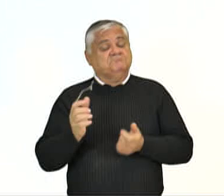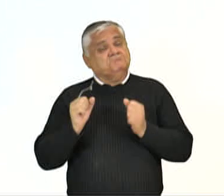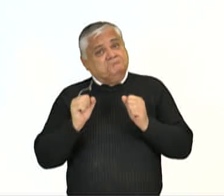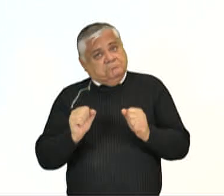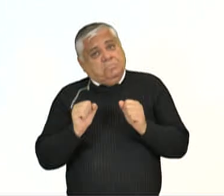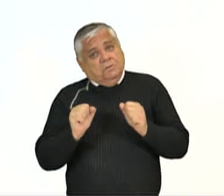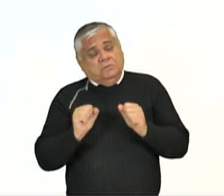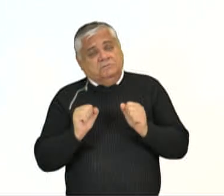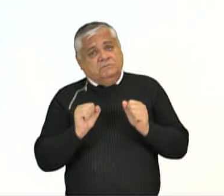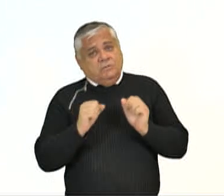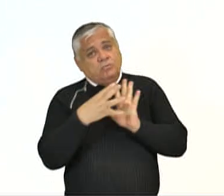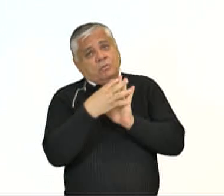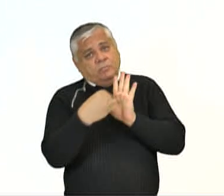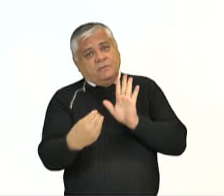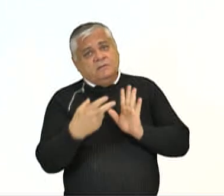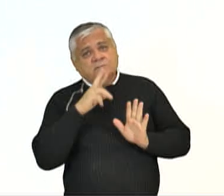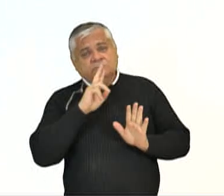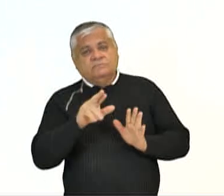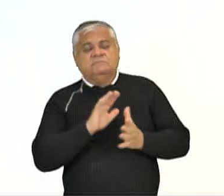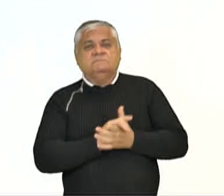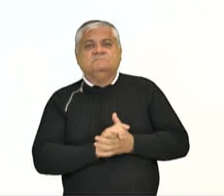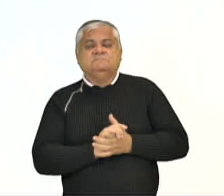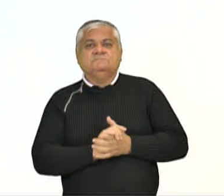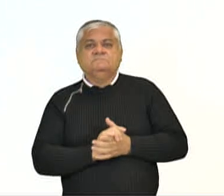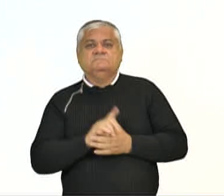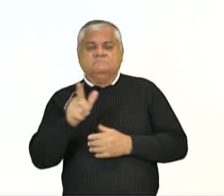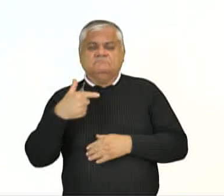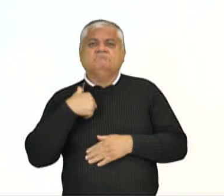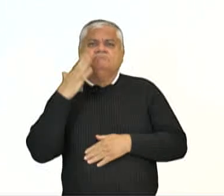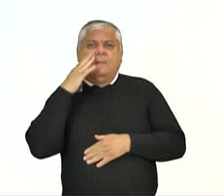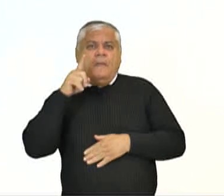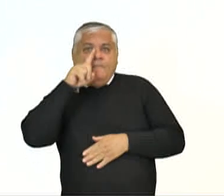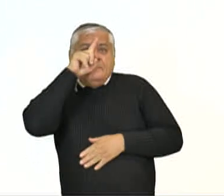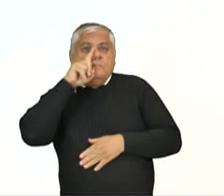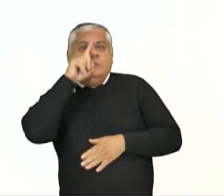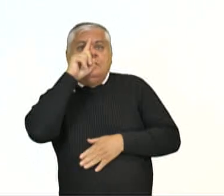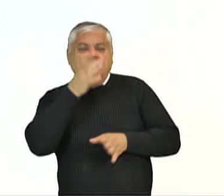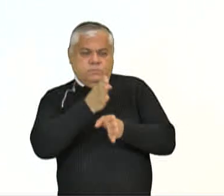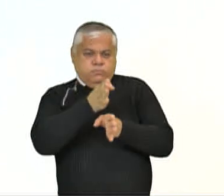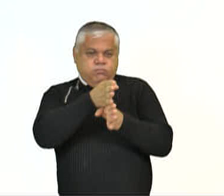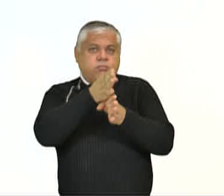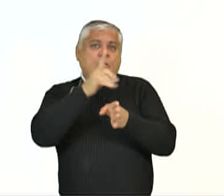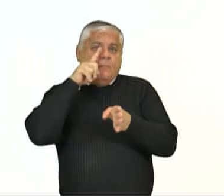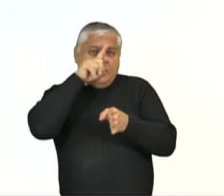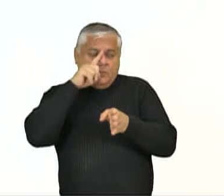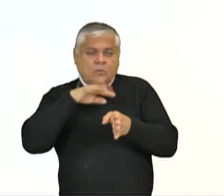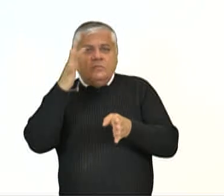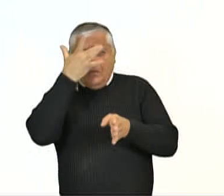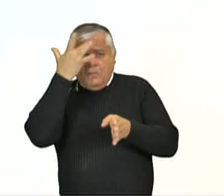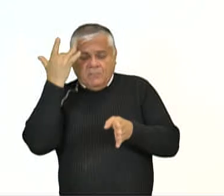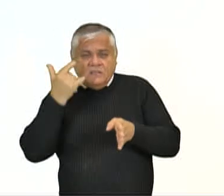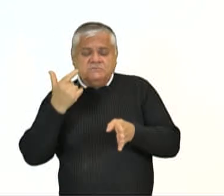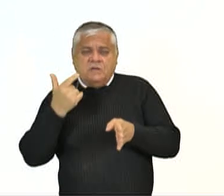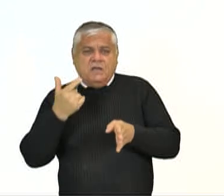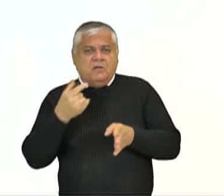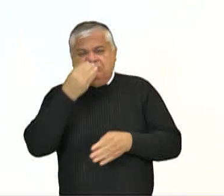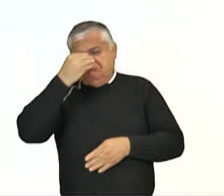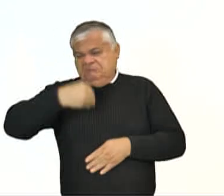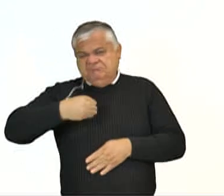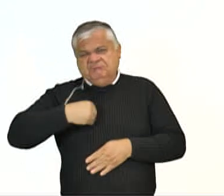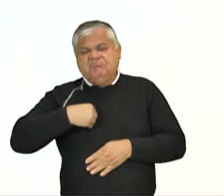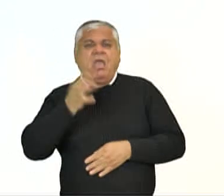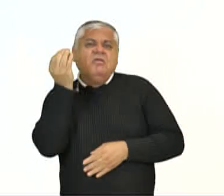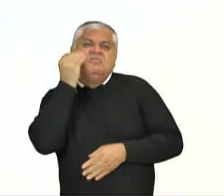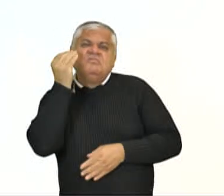resposta aqui para a gente responder. Mesmo sabendo de todos os perigos que ocorrem, as pessoas se arriscam em ir para os Estados Unidos